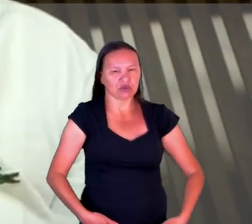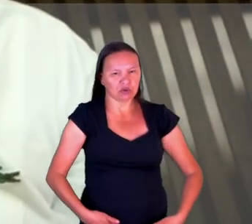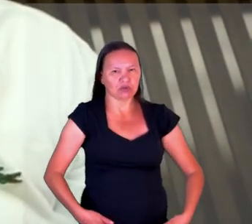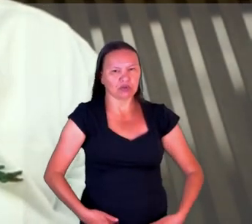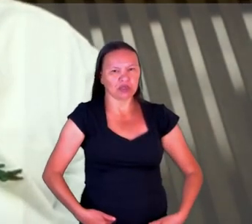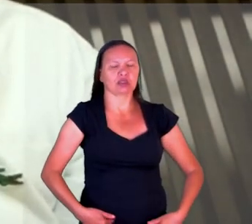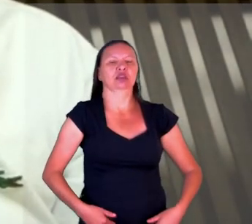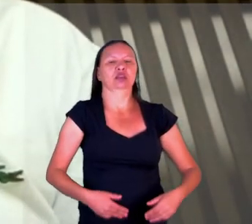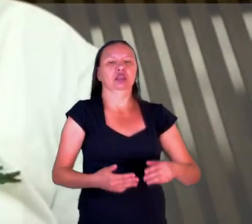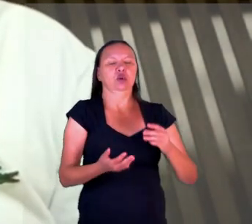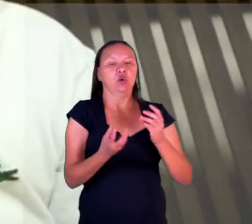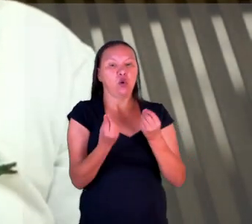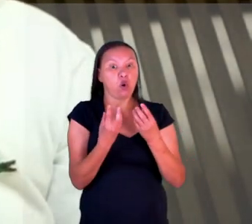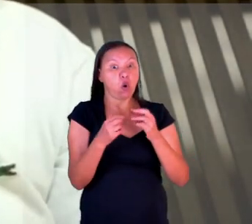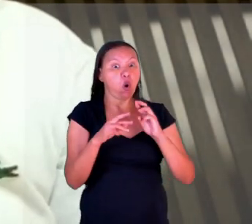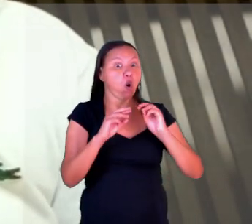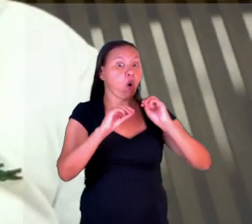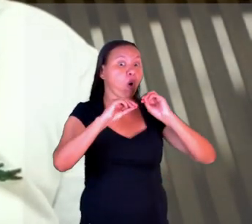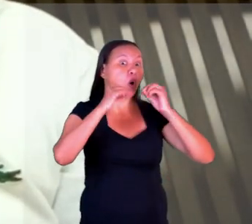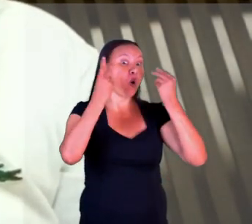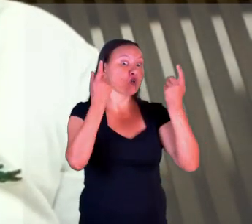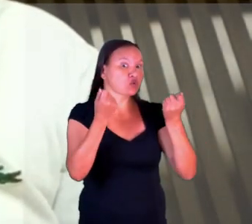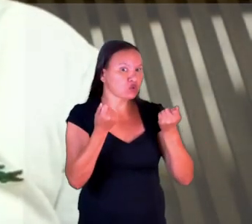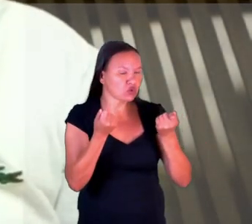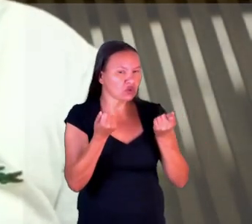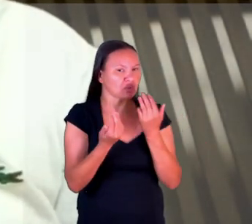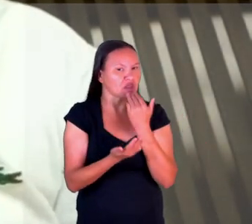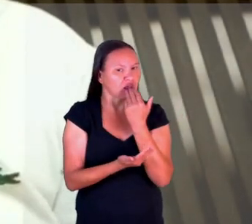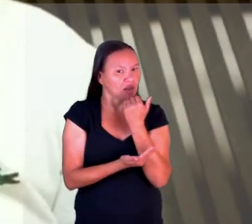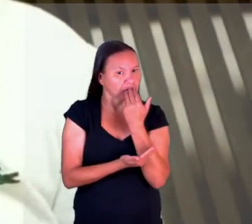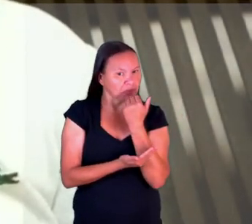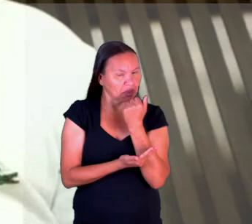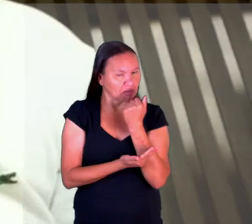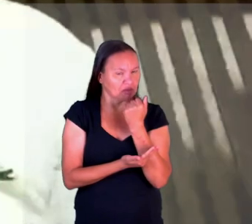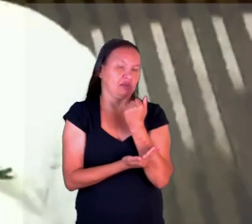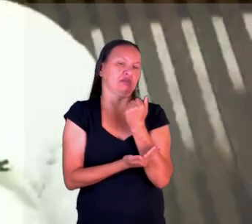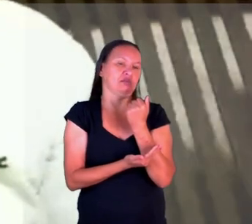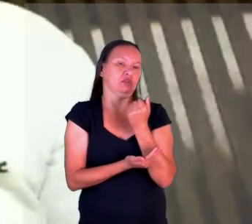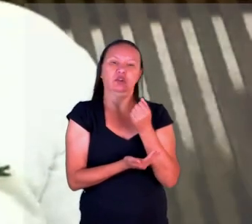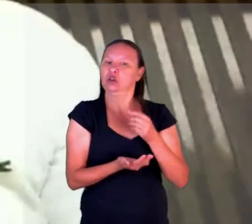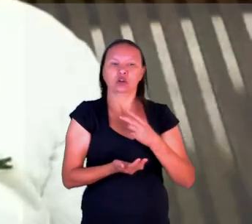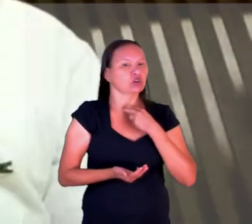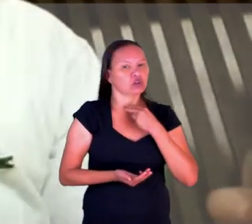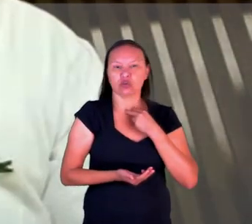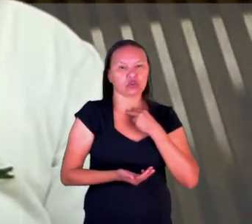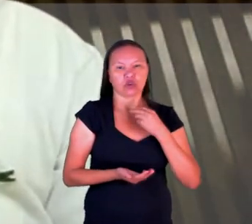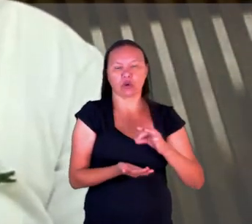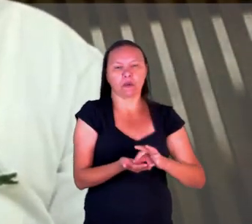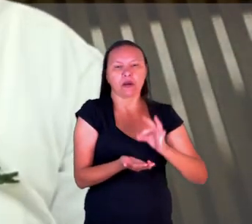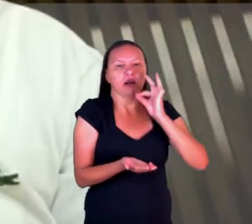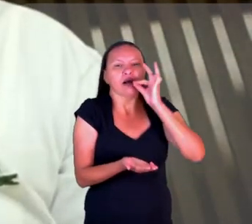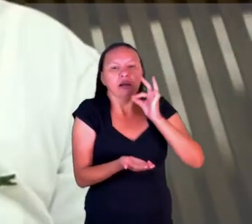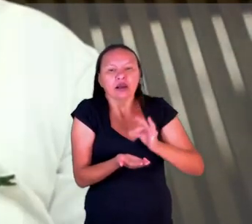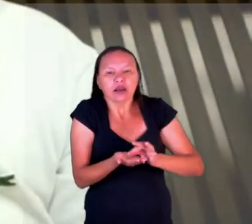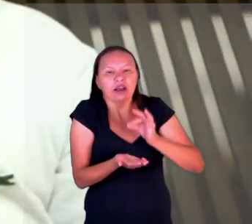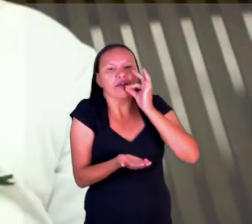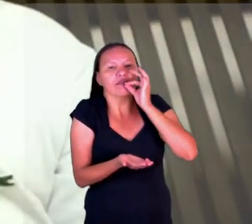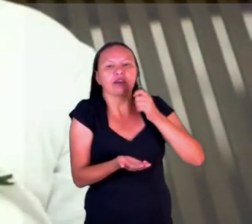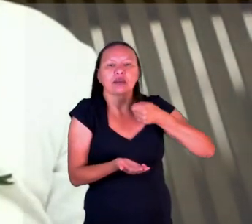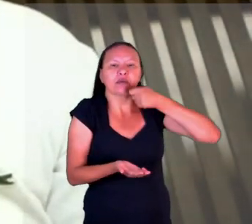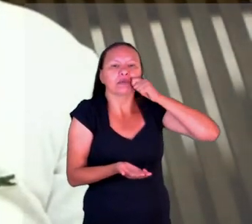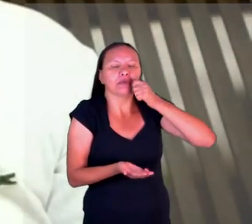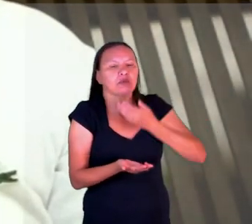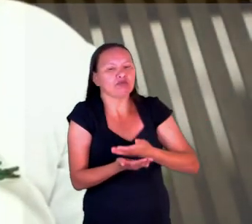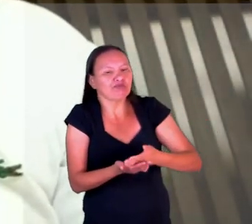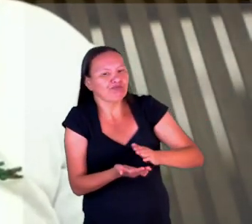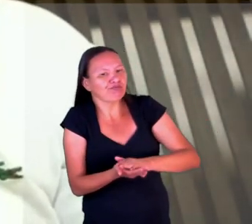S pensar novas estratégias eh de enfrentamento a fome da população em situação de rua e do direito humano à Alimentação adequada para essa